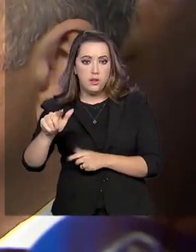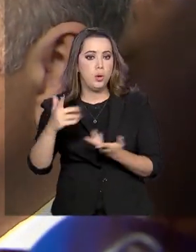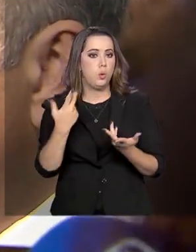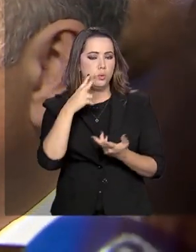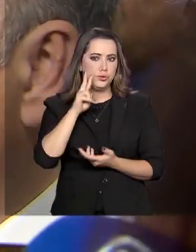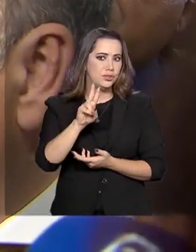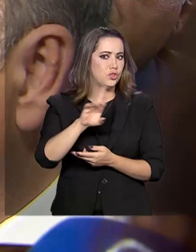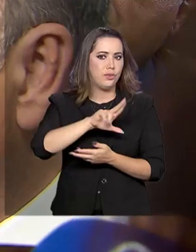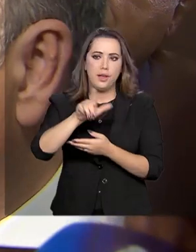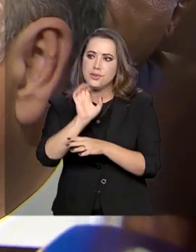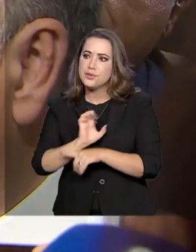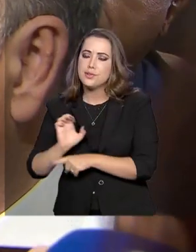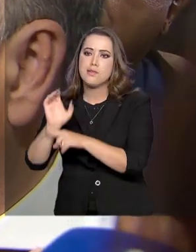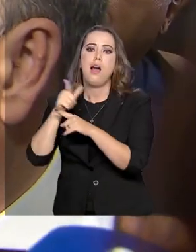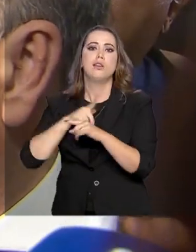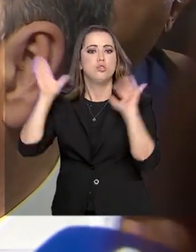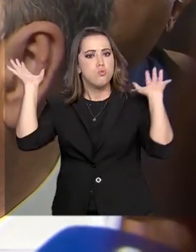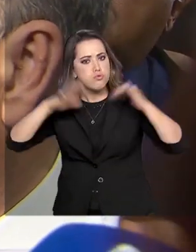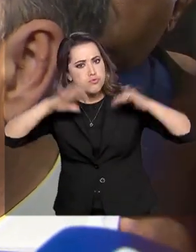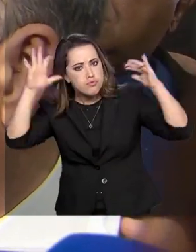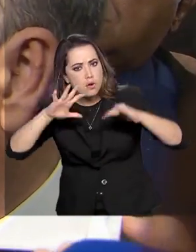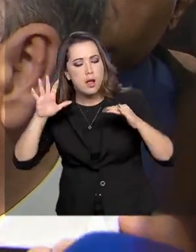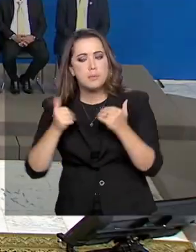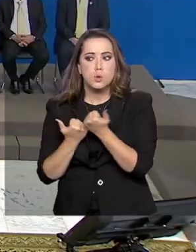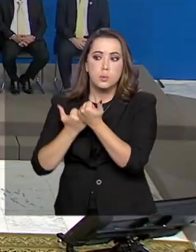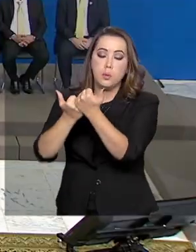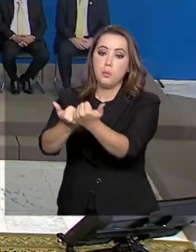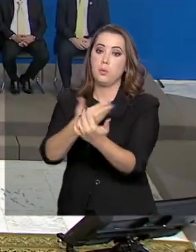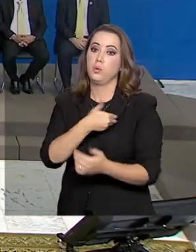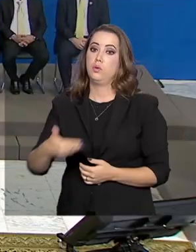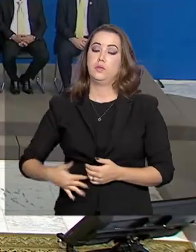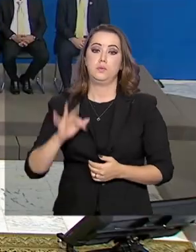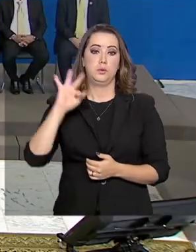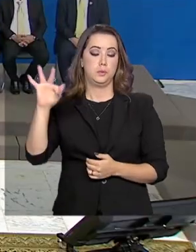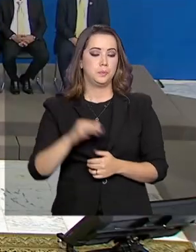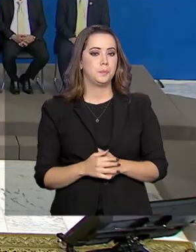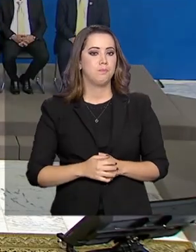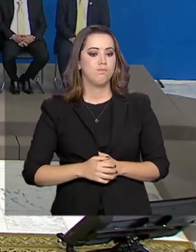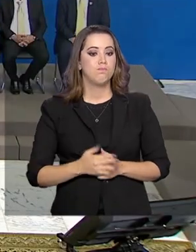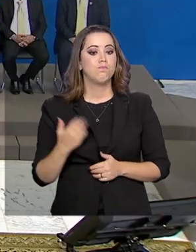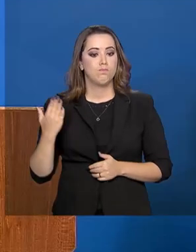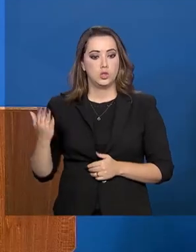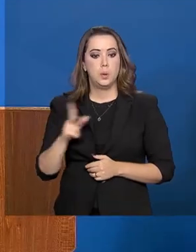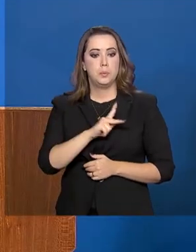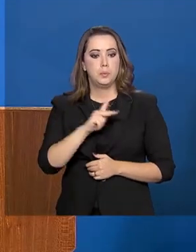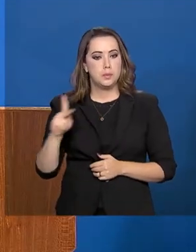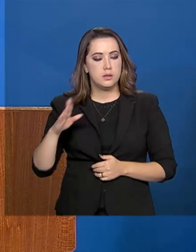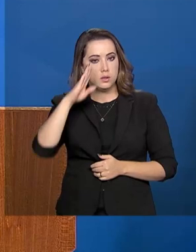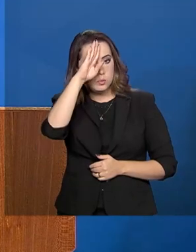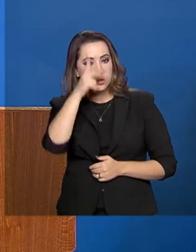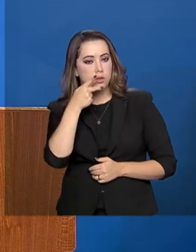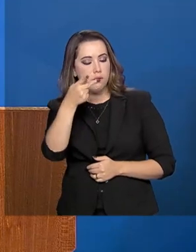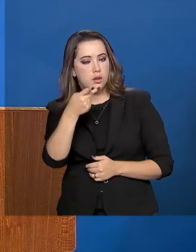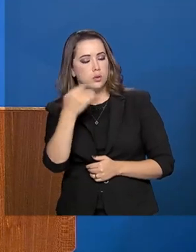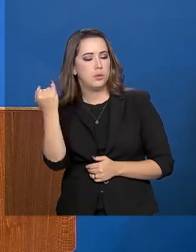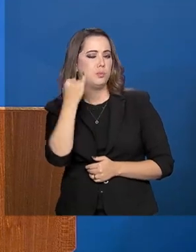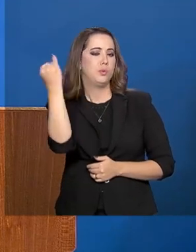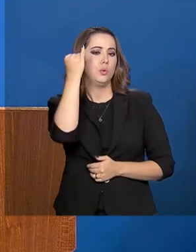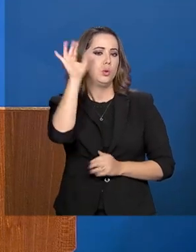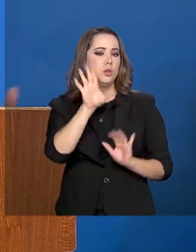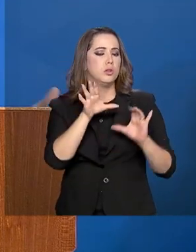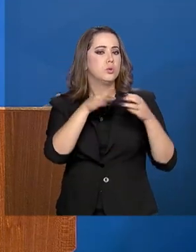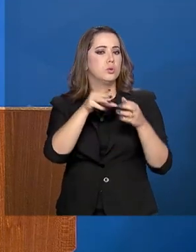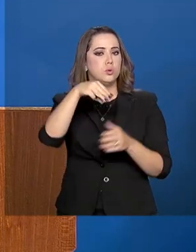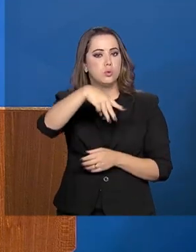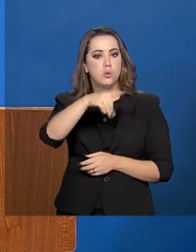sobre fortes chuvas e precisando do apoio do governo federal. O presidente Jair Bolsonaro destacou a capilaridade do Ministério do Desenvolvimento